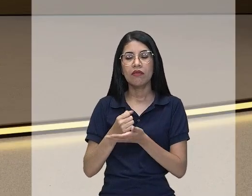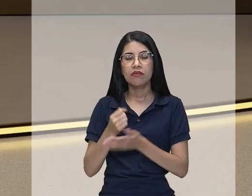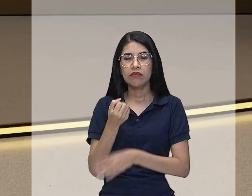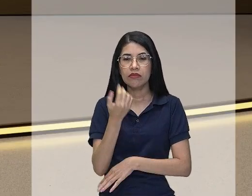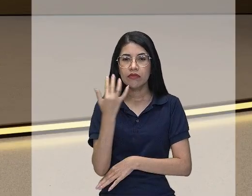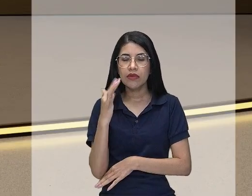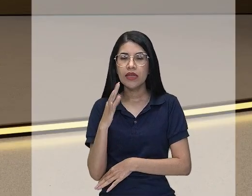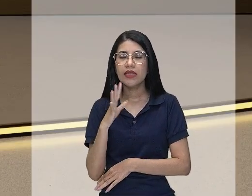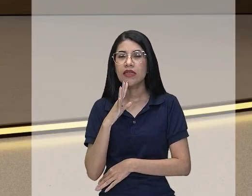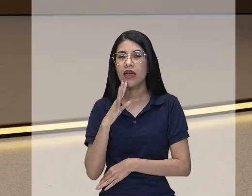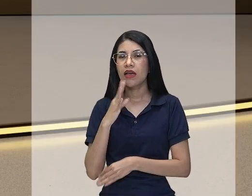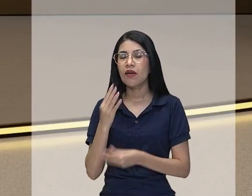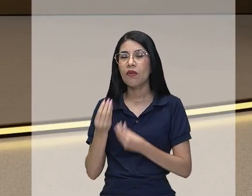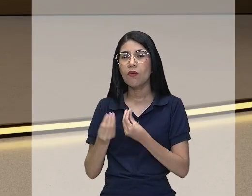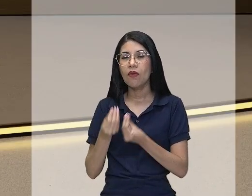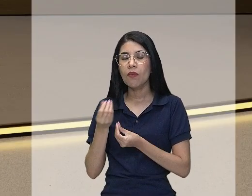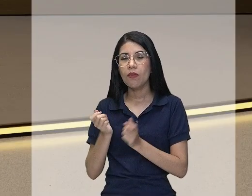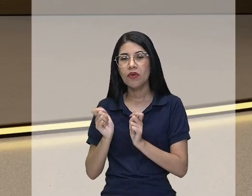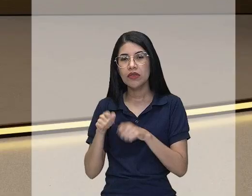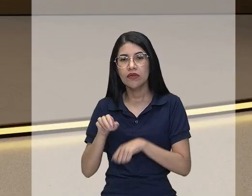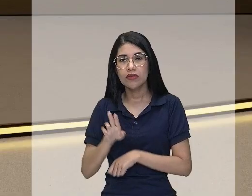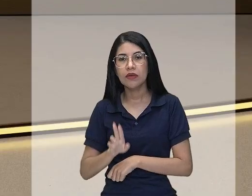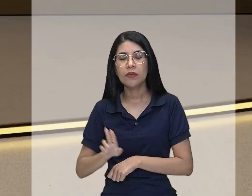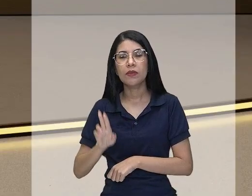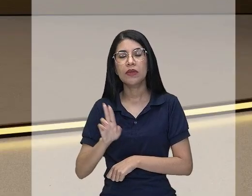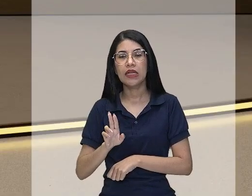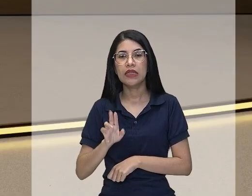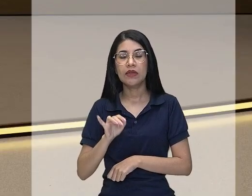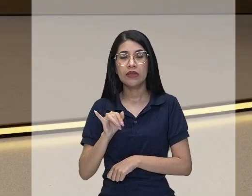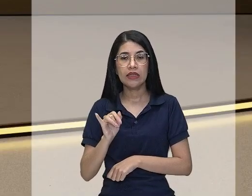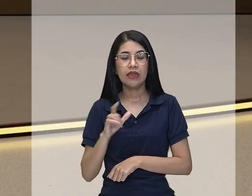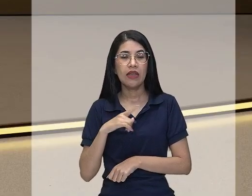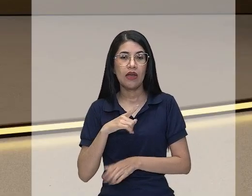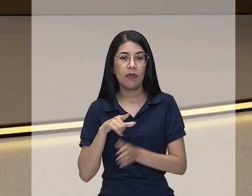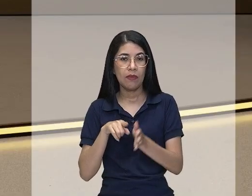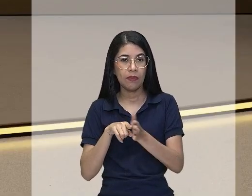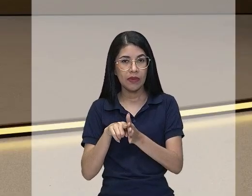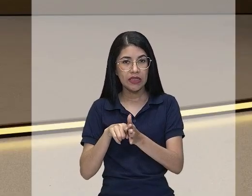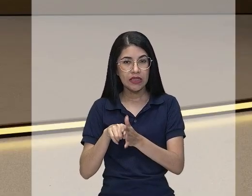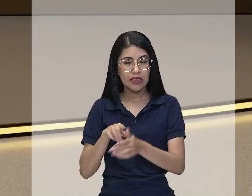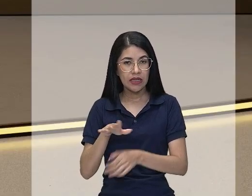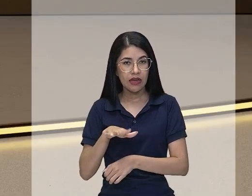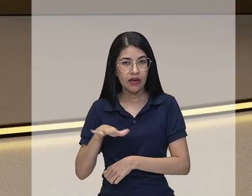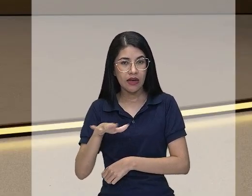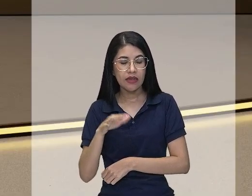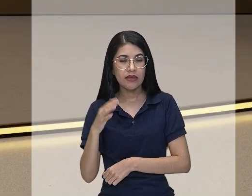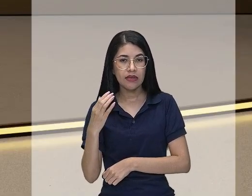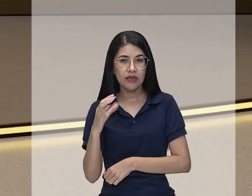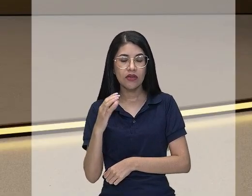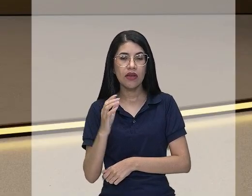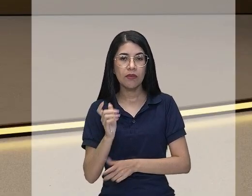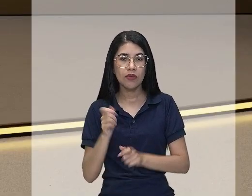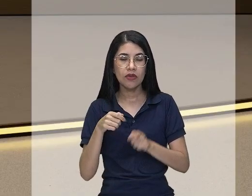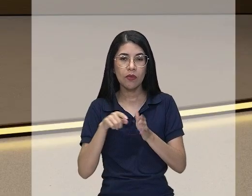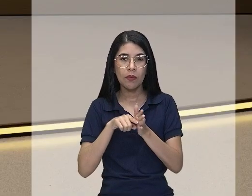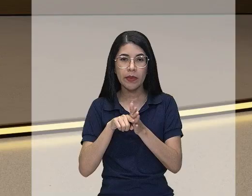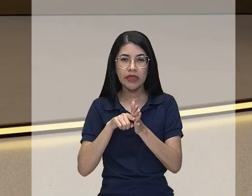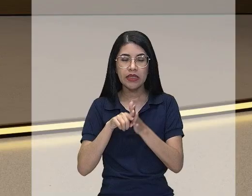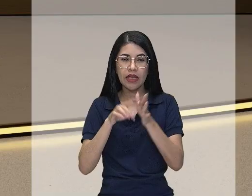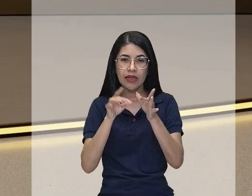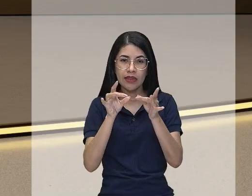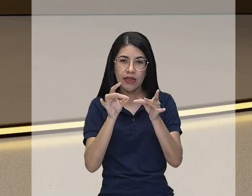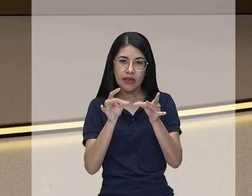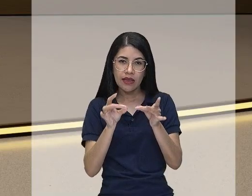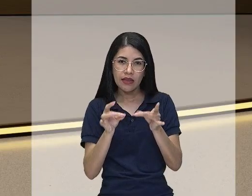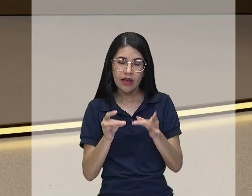para que ela é utilizada. Então, quando existe ali essa pesquisa científica, é para fazer um estudo mais detalhado